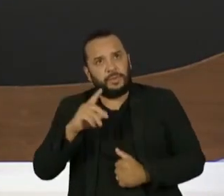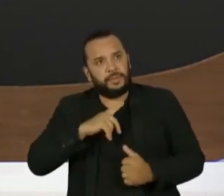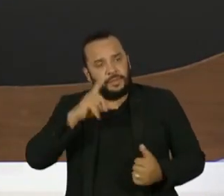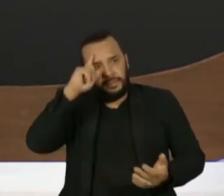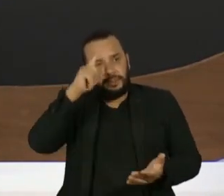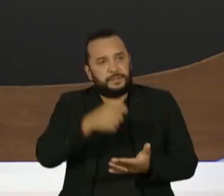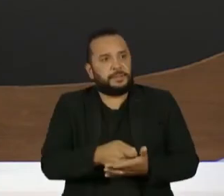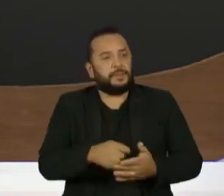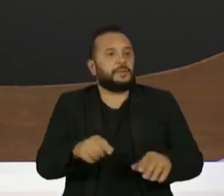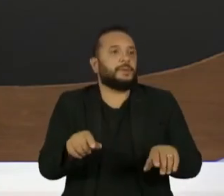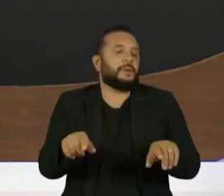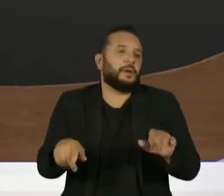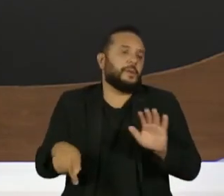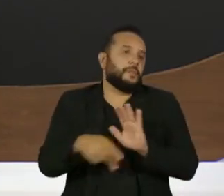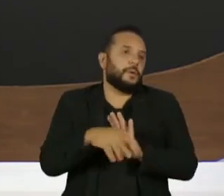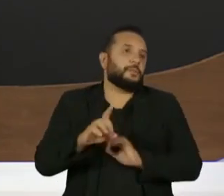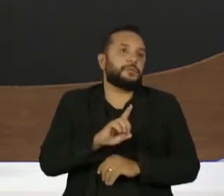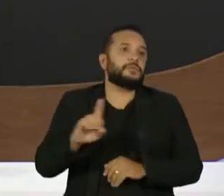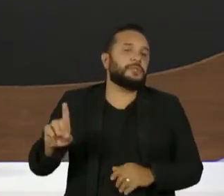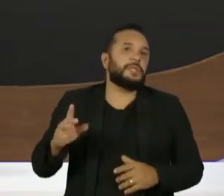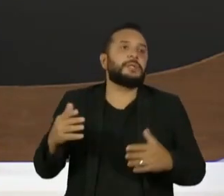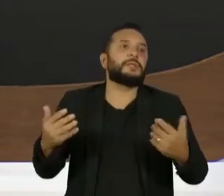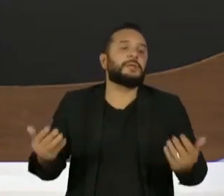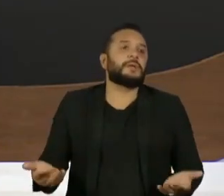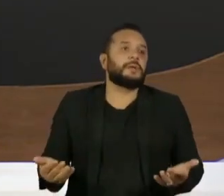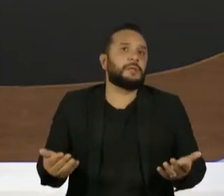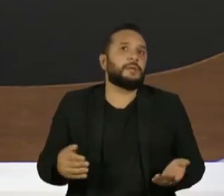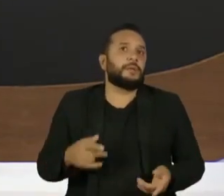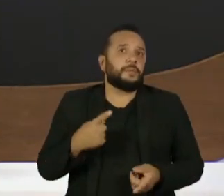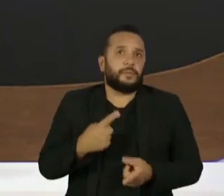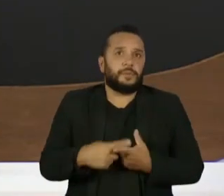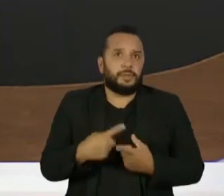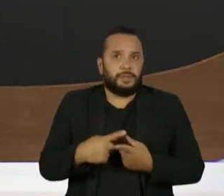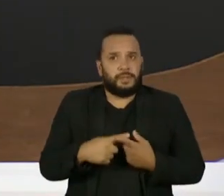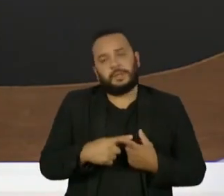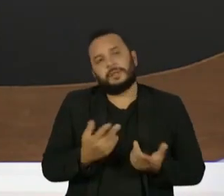na própria direita, né, na própria oposição, porque o prefeito atual é do